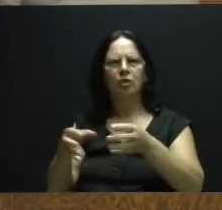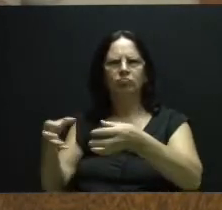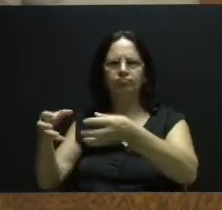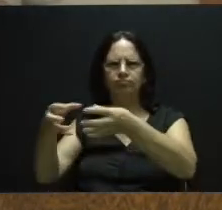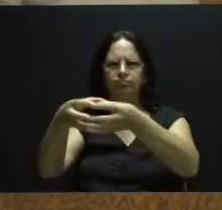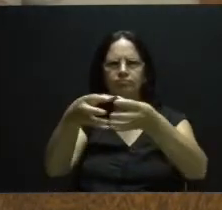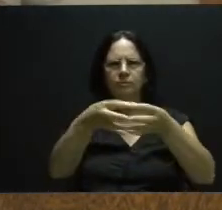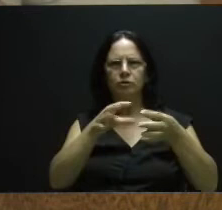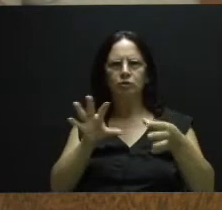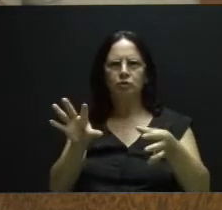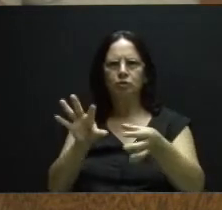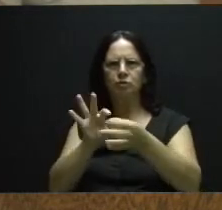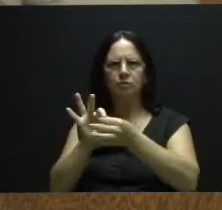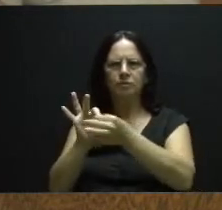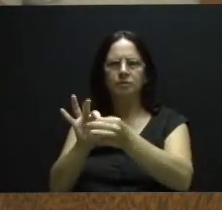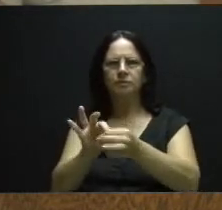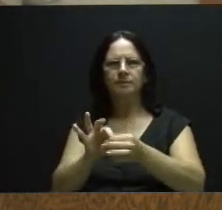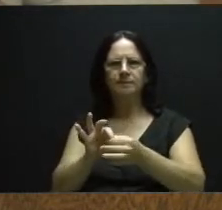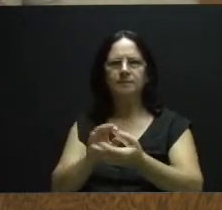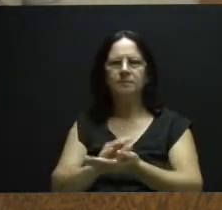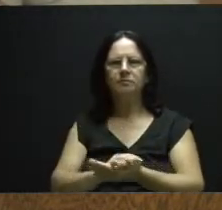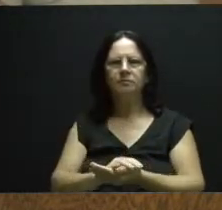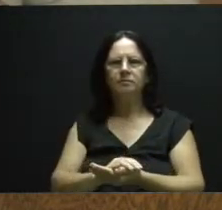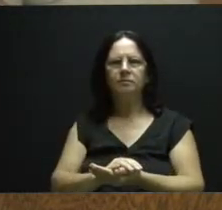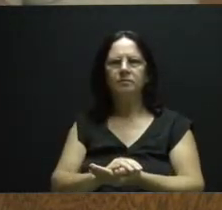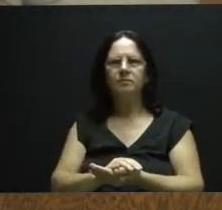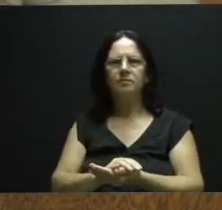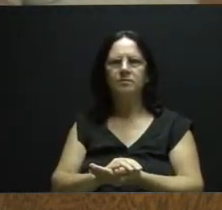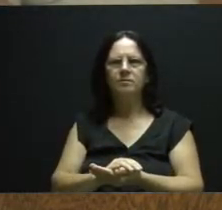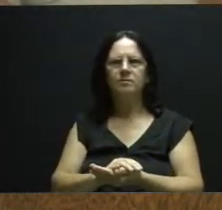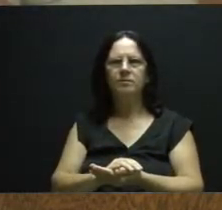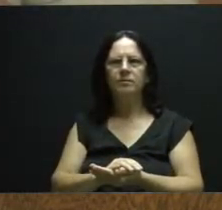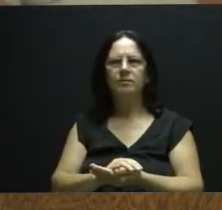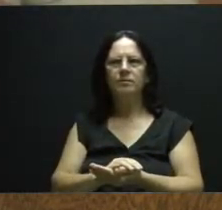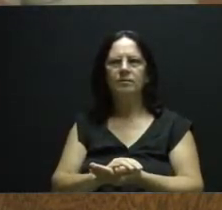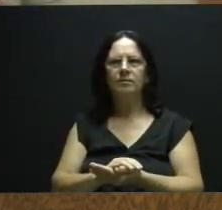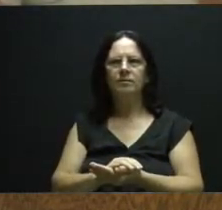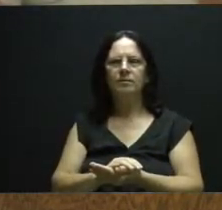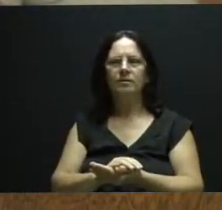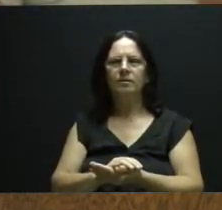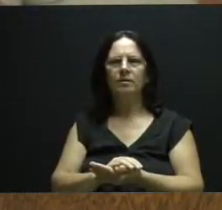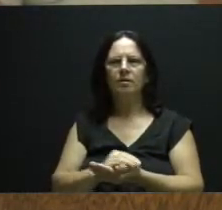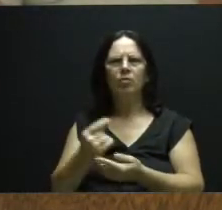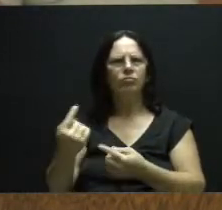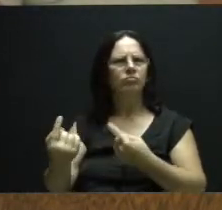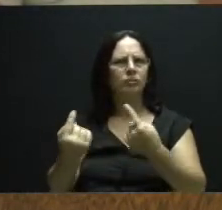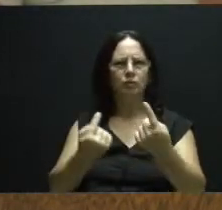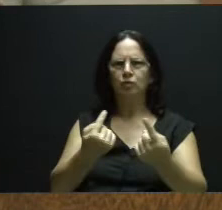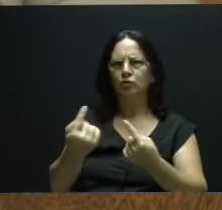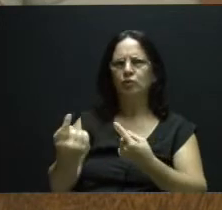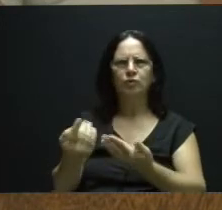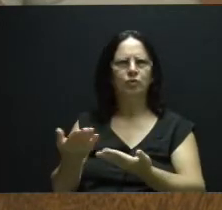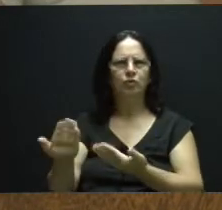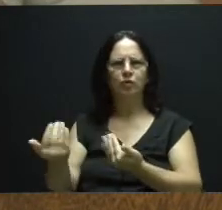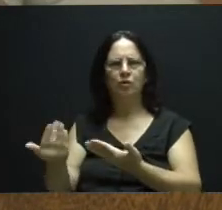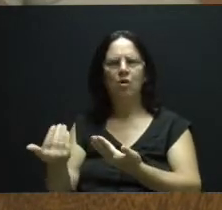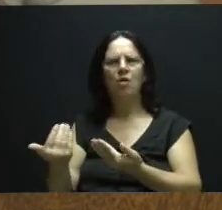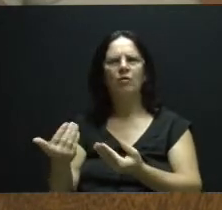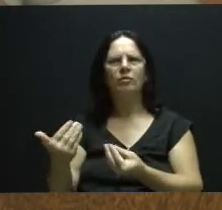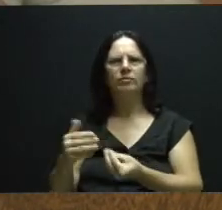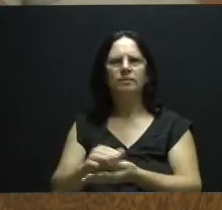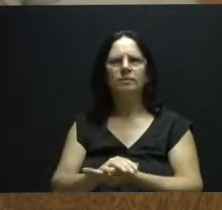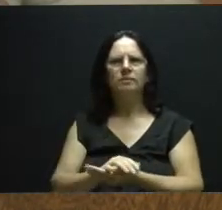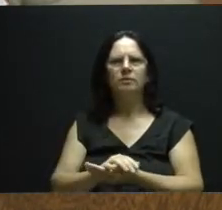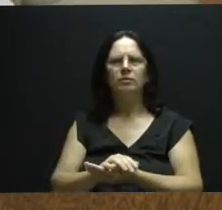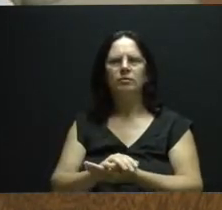permitir um maior com grava congraçamento entre os mesmos aumentando assim a integração